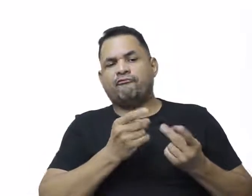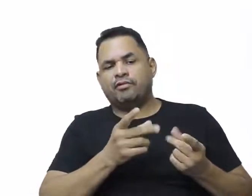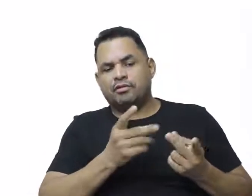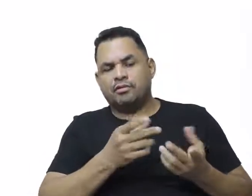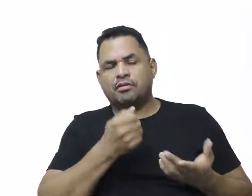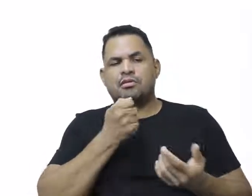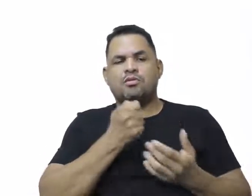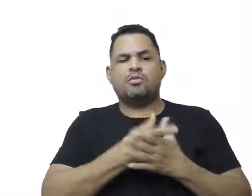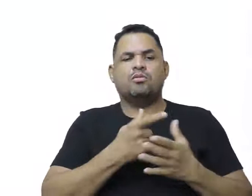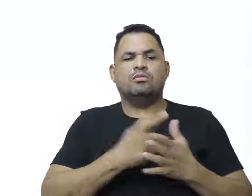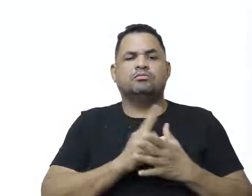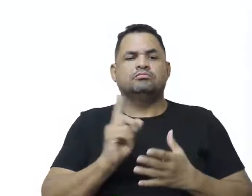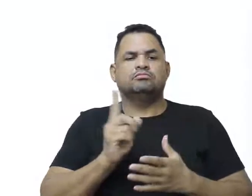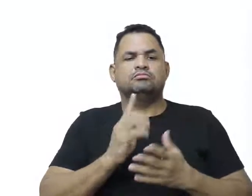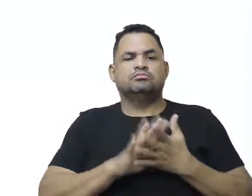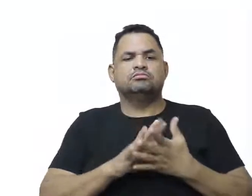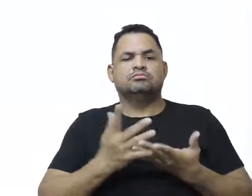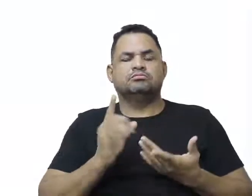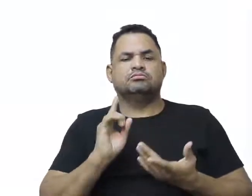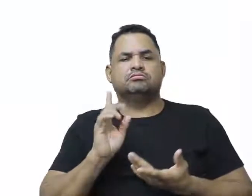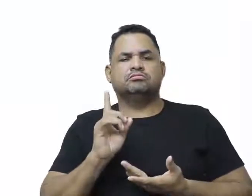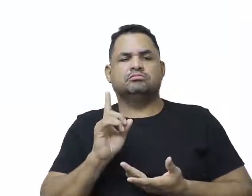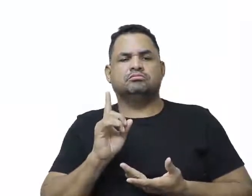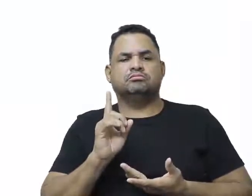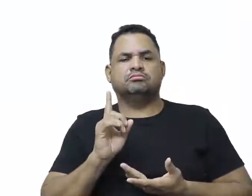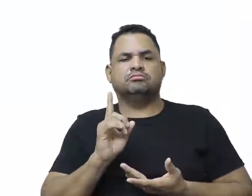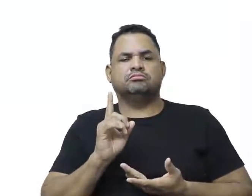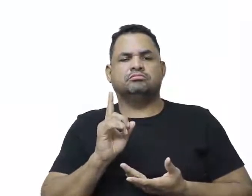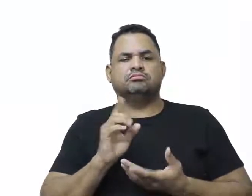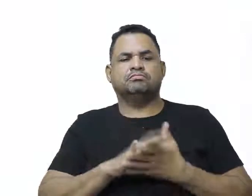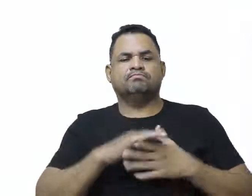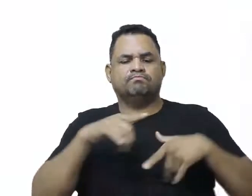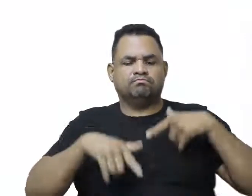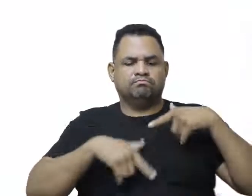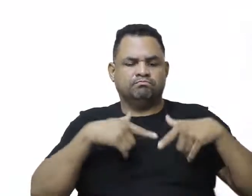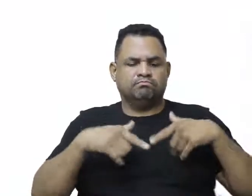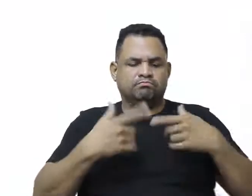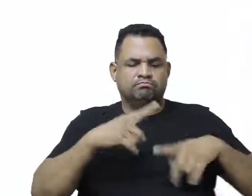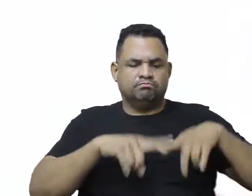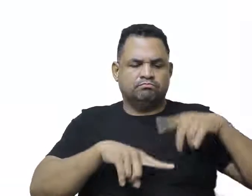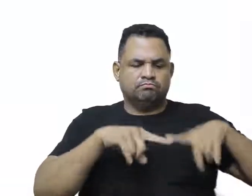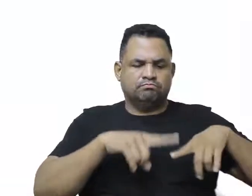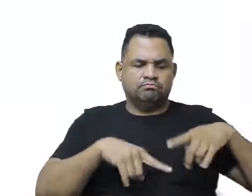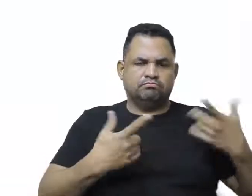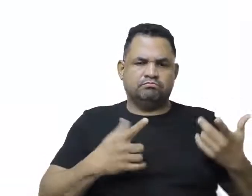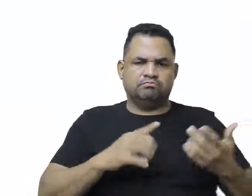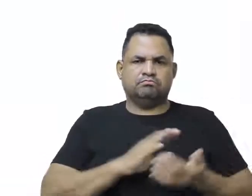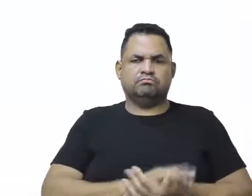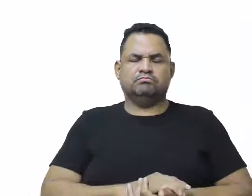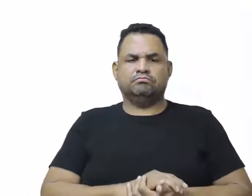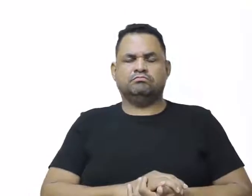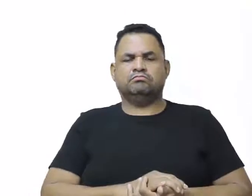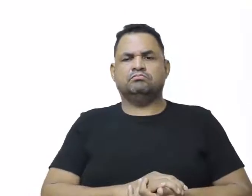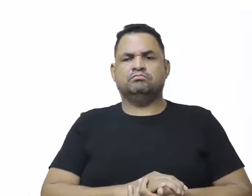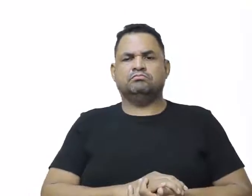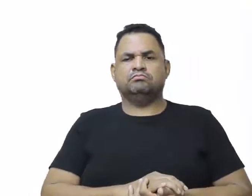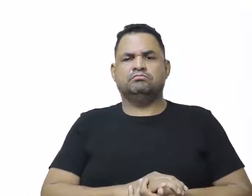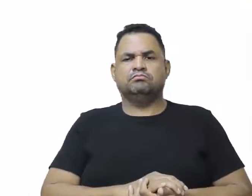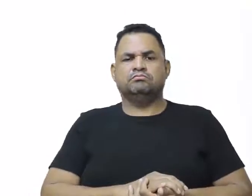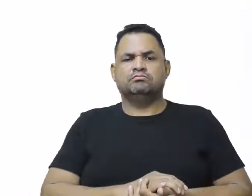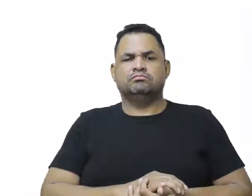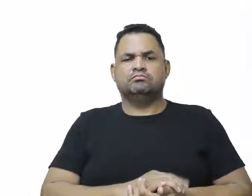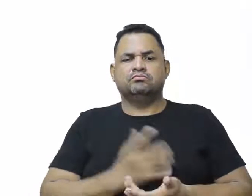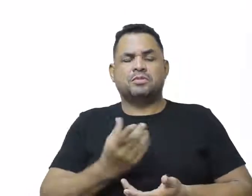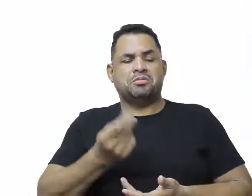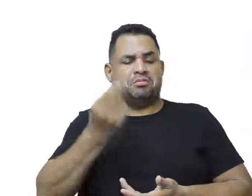mercado que não só avisa mais a produção de produtos a produção de produtos